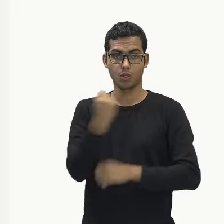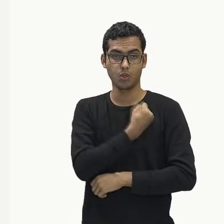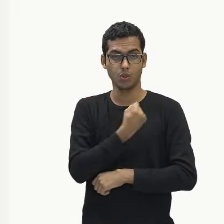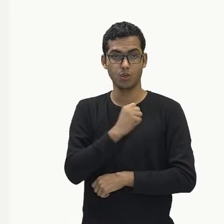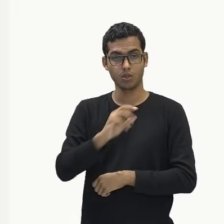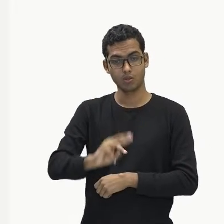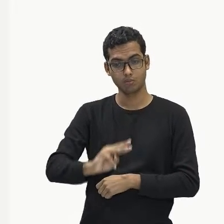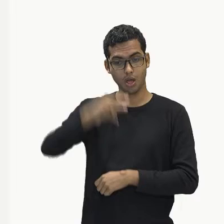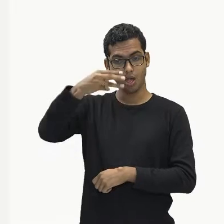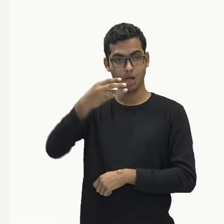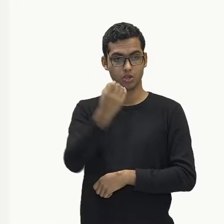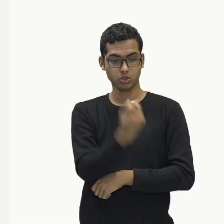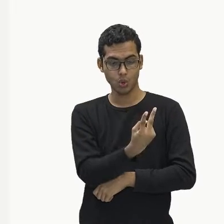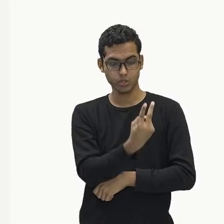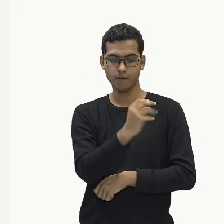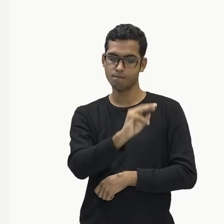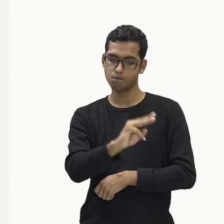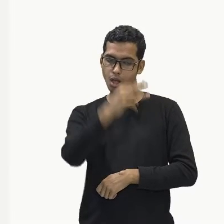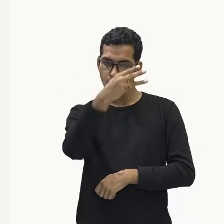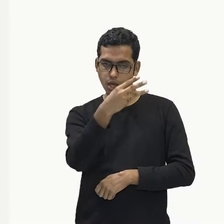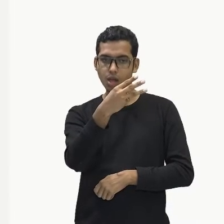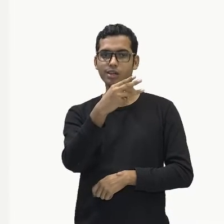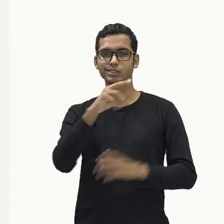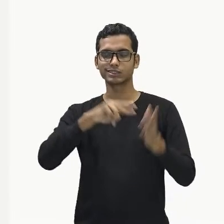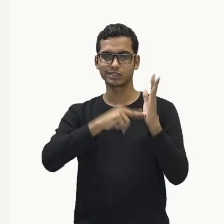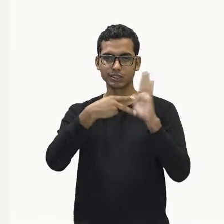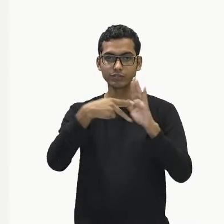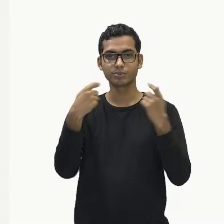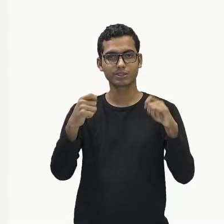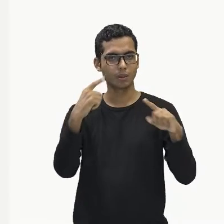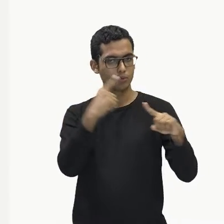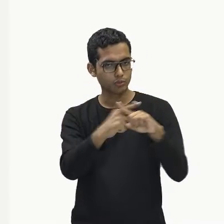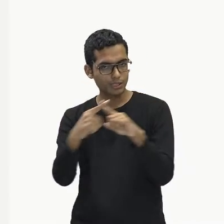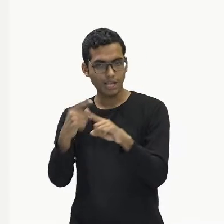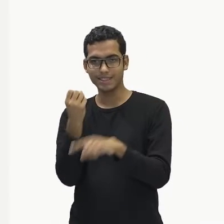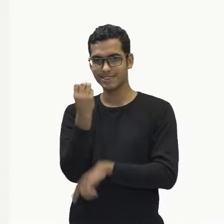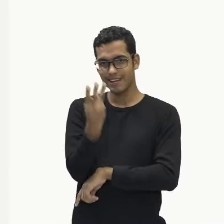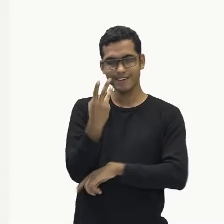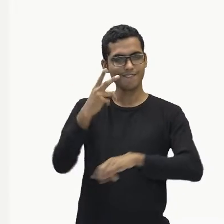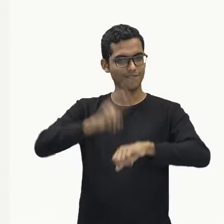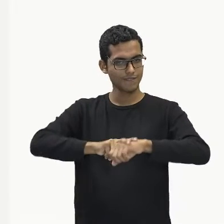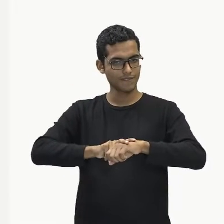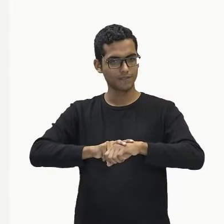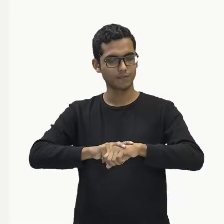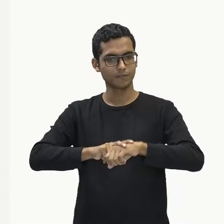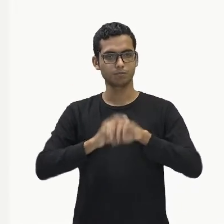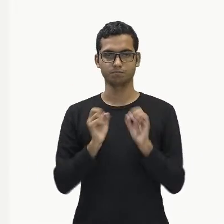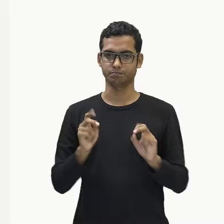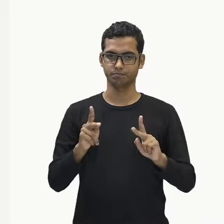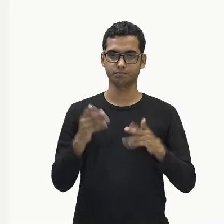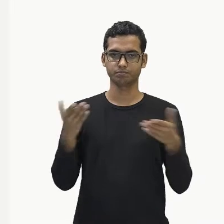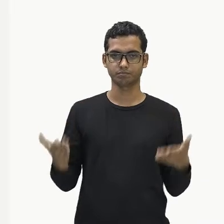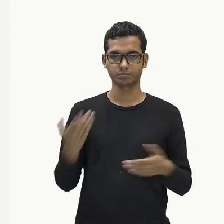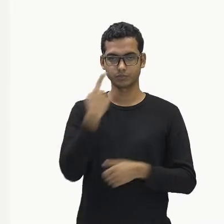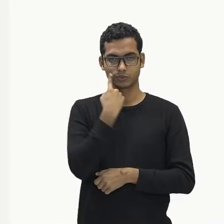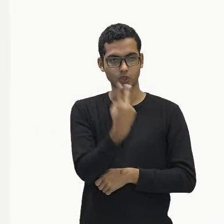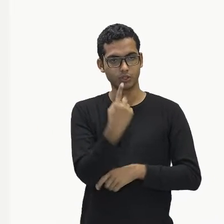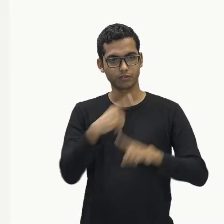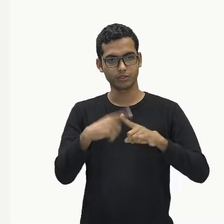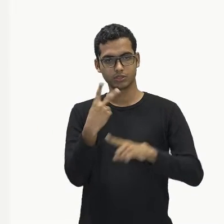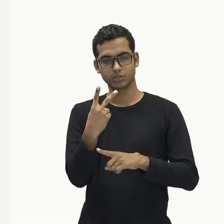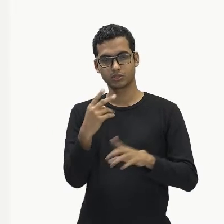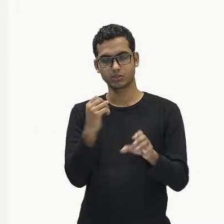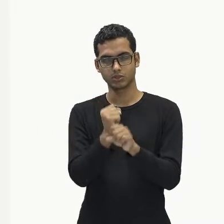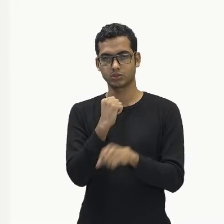que é que nós vamos fazer agora? Nós vamos realizar a multiplicação. 2 vezes 2, 4.